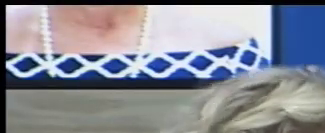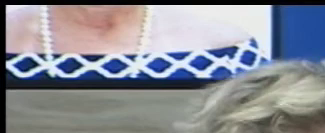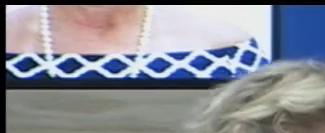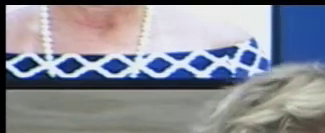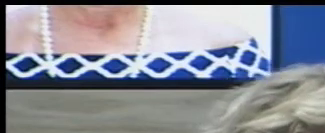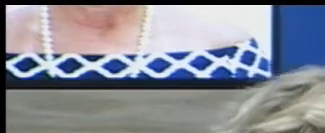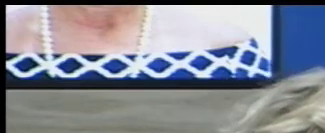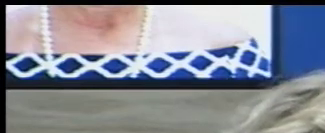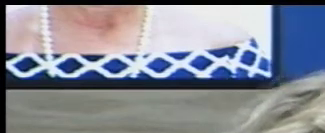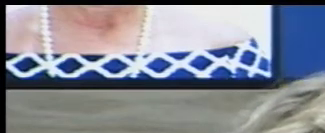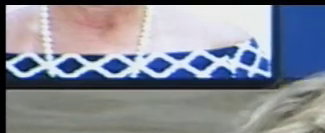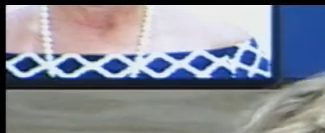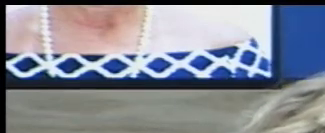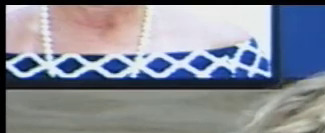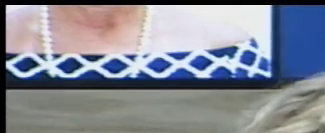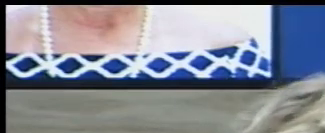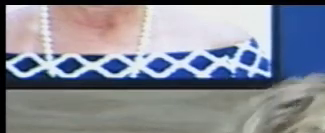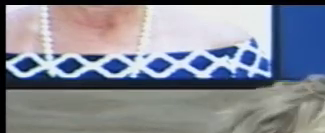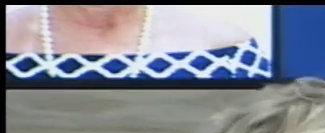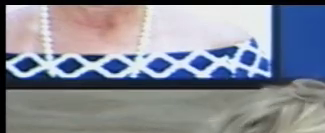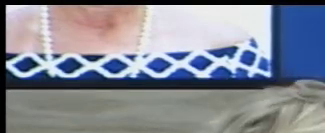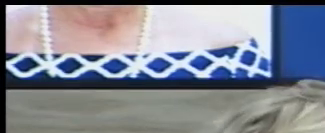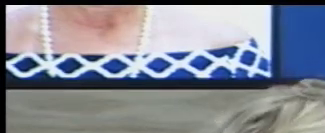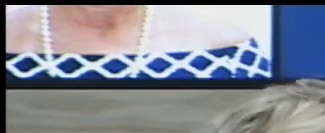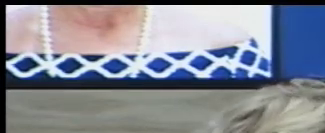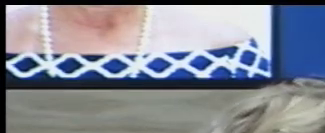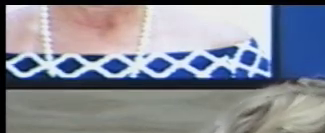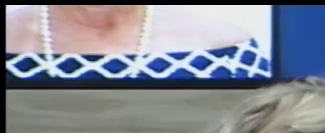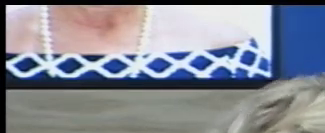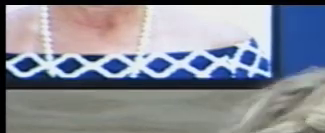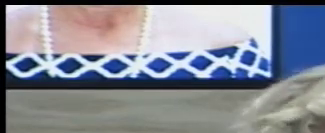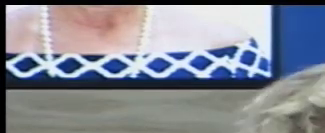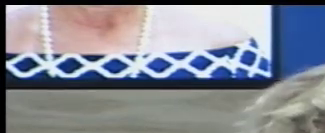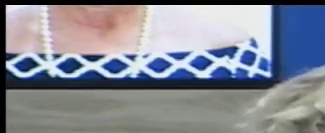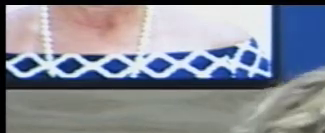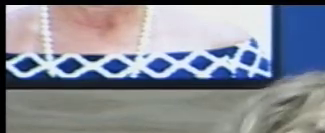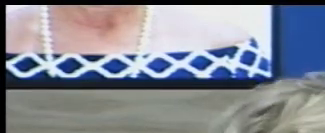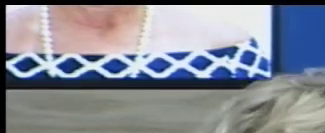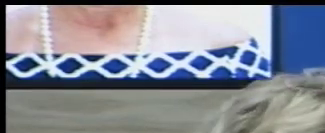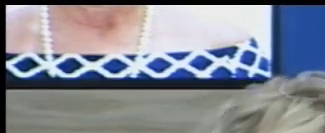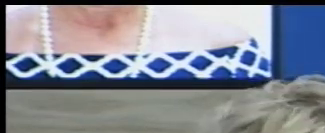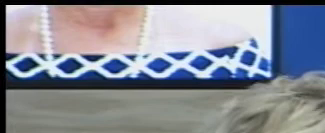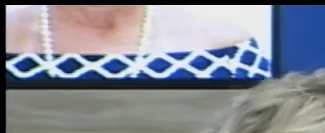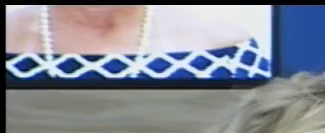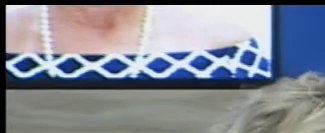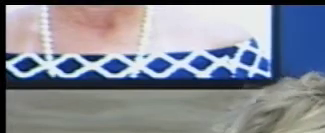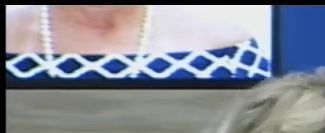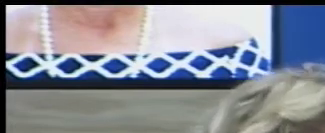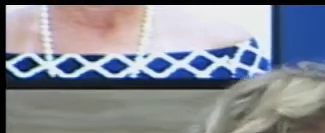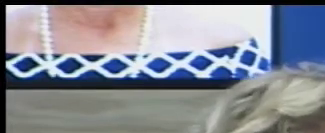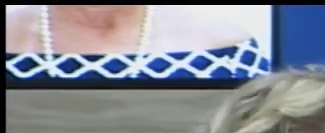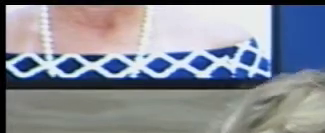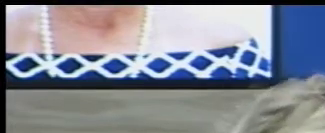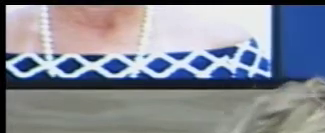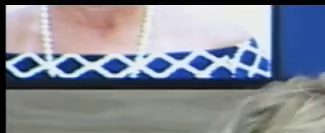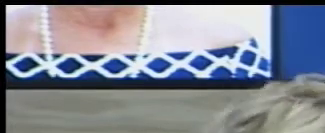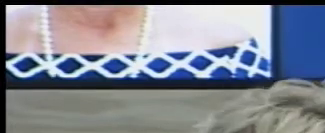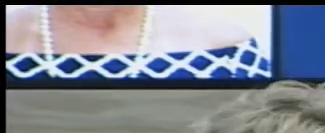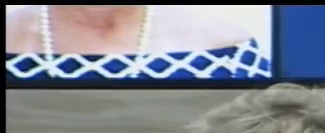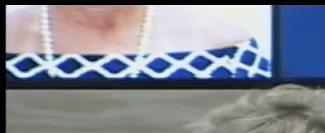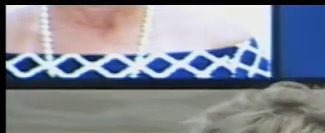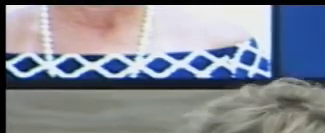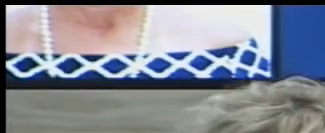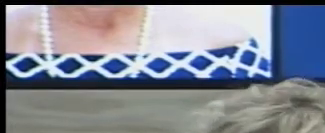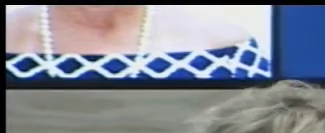conteúdo o escritor tentando mostrar uma menina vítima de abuso sexual ocorrido dentro